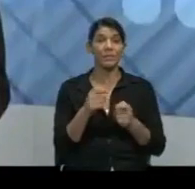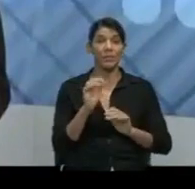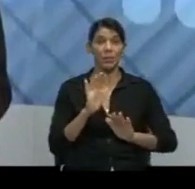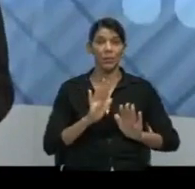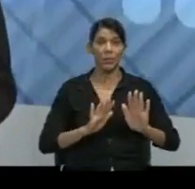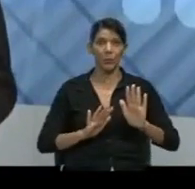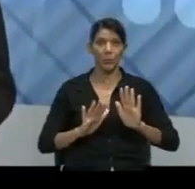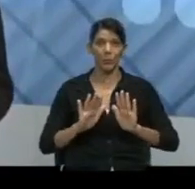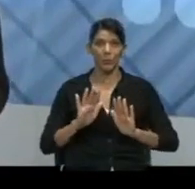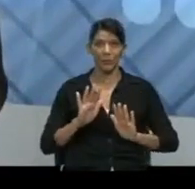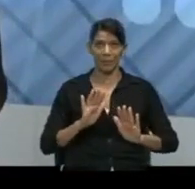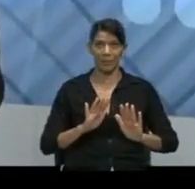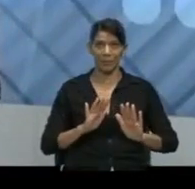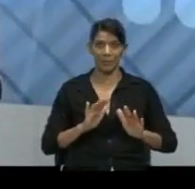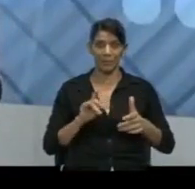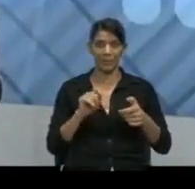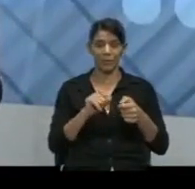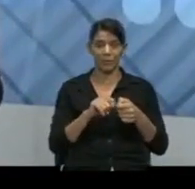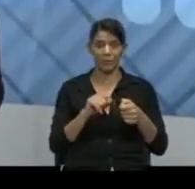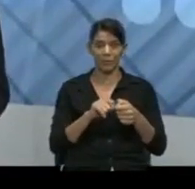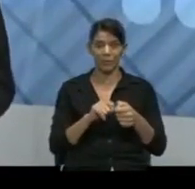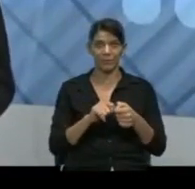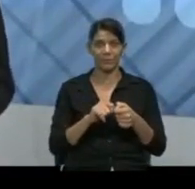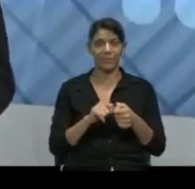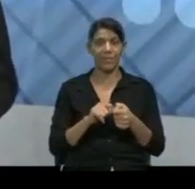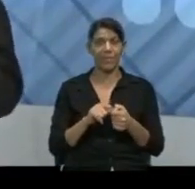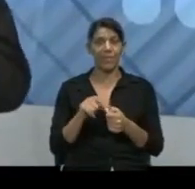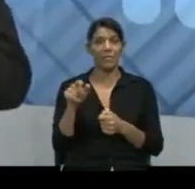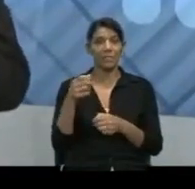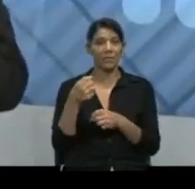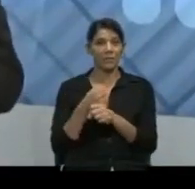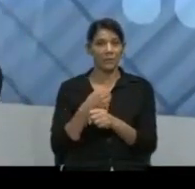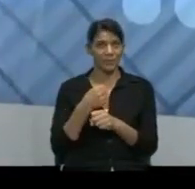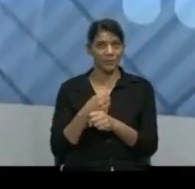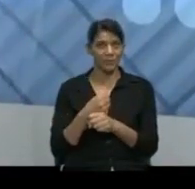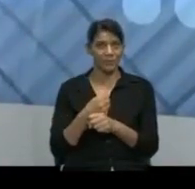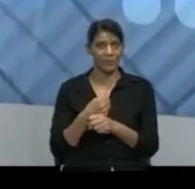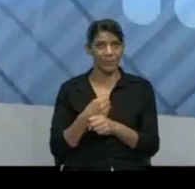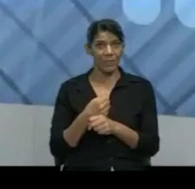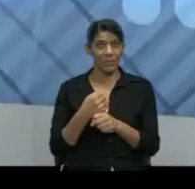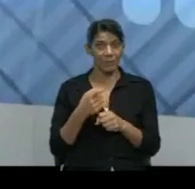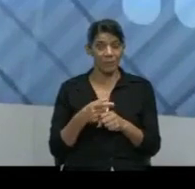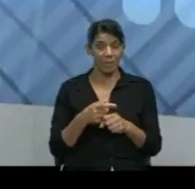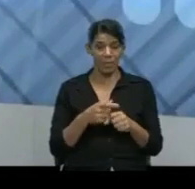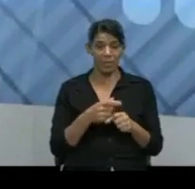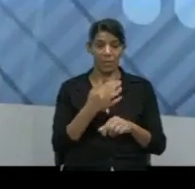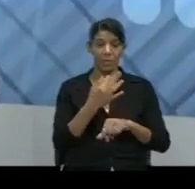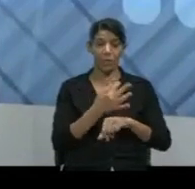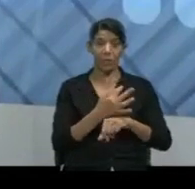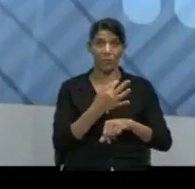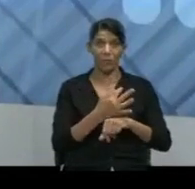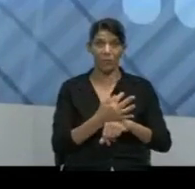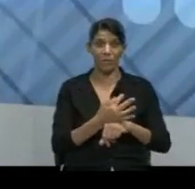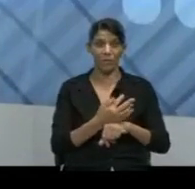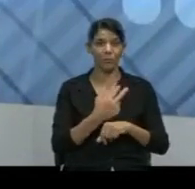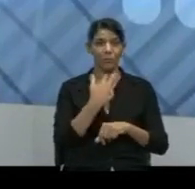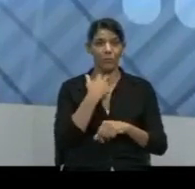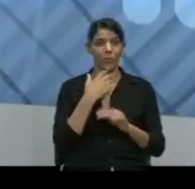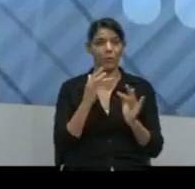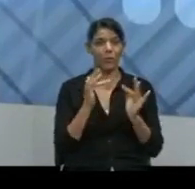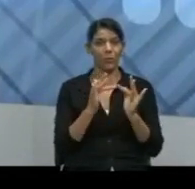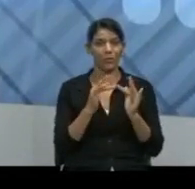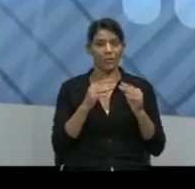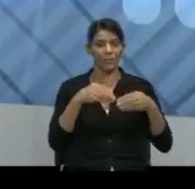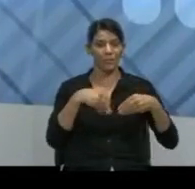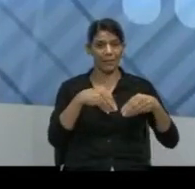cuidado com execuções desse tipo. Tá? A armação ela não pode estar em contato com a terra. Por